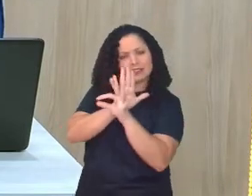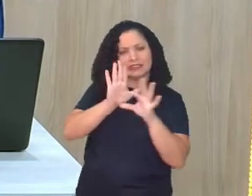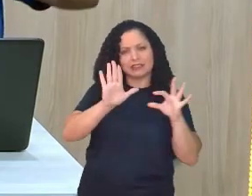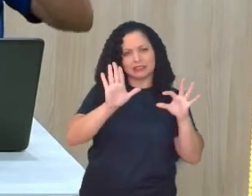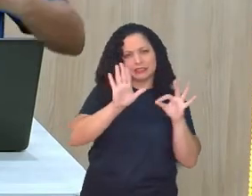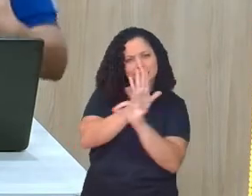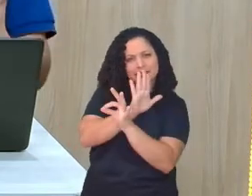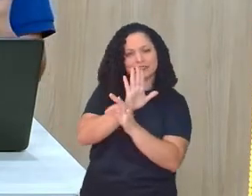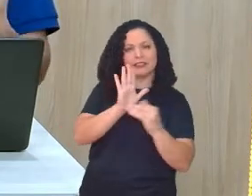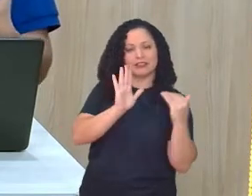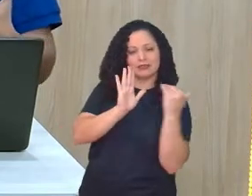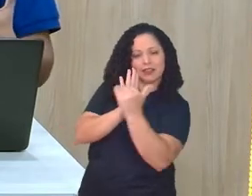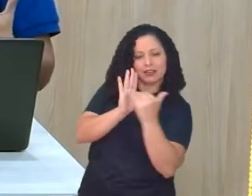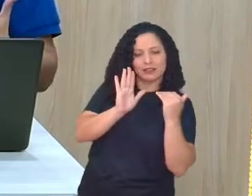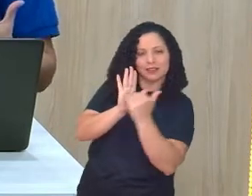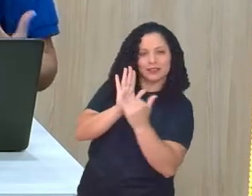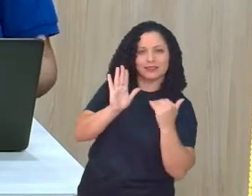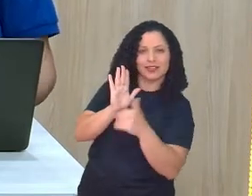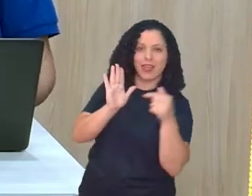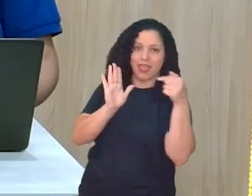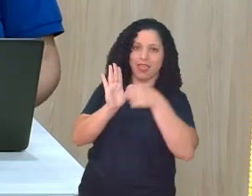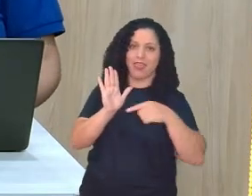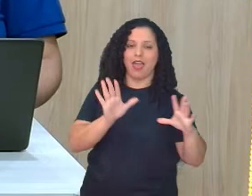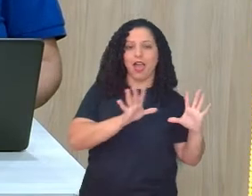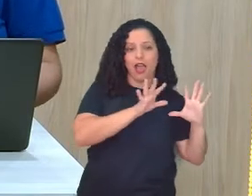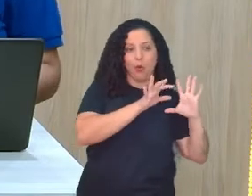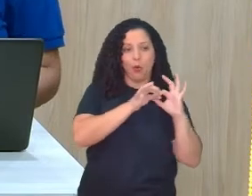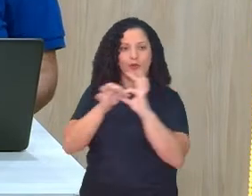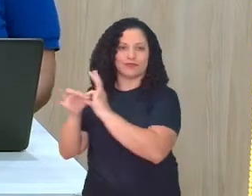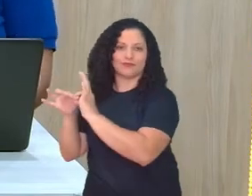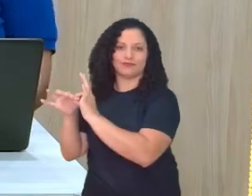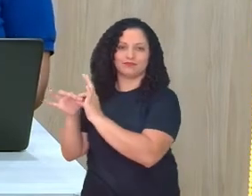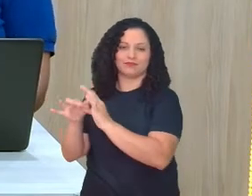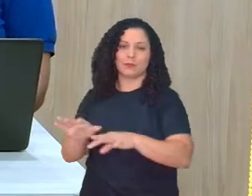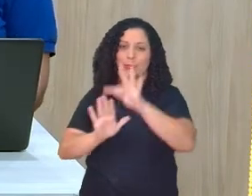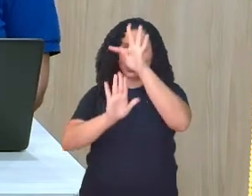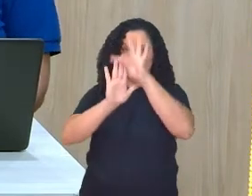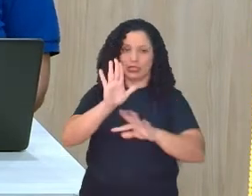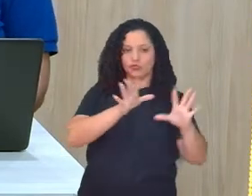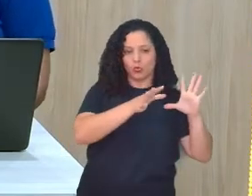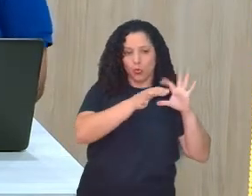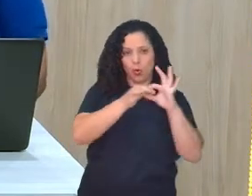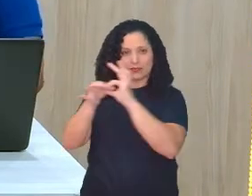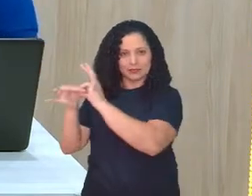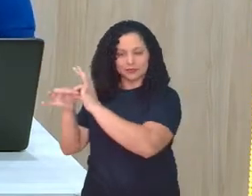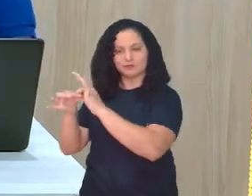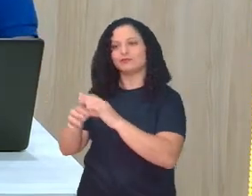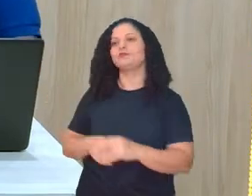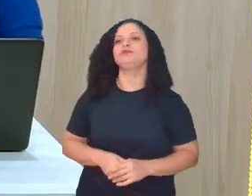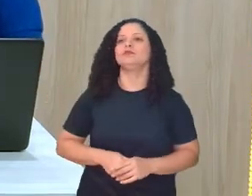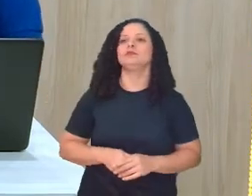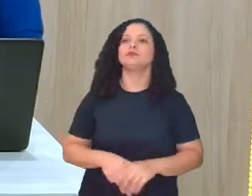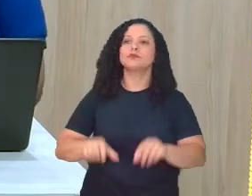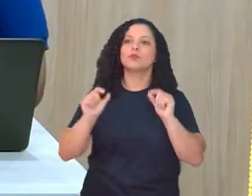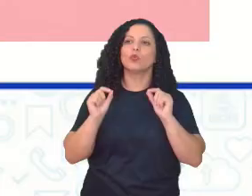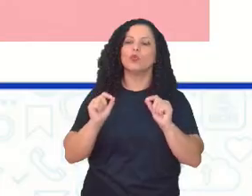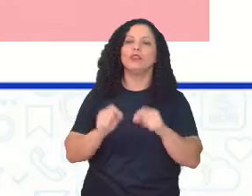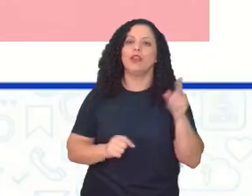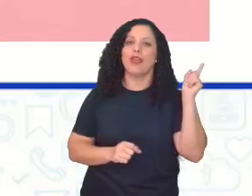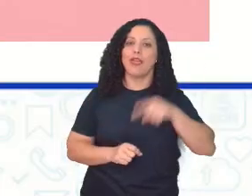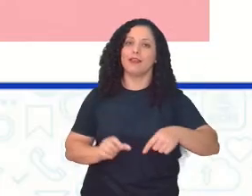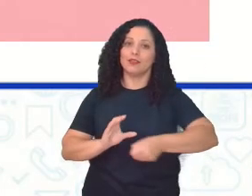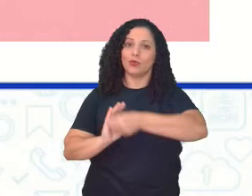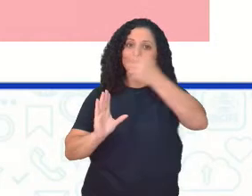mais fluido? É a coesão. Por Pois quê, é. professora Adriana? Vamos ver aí? A coesão é o